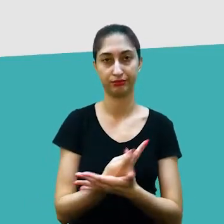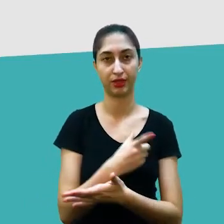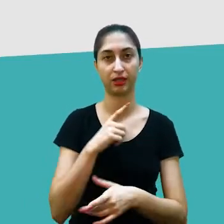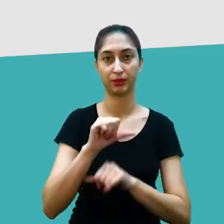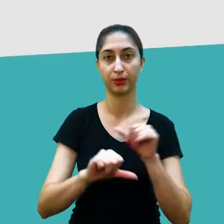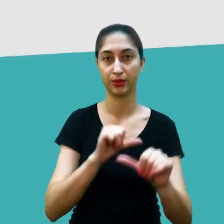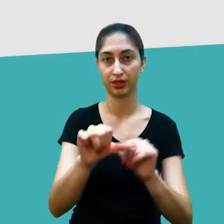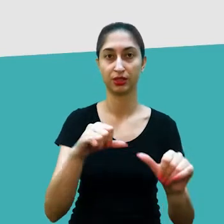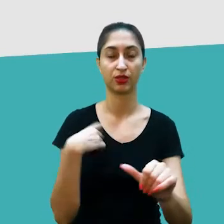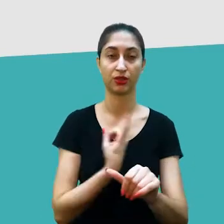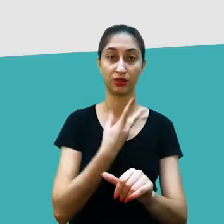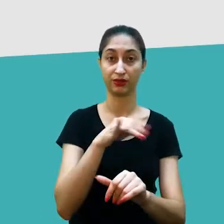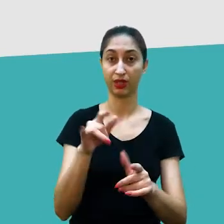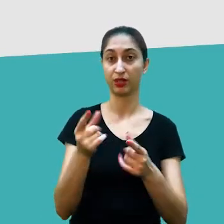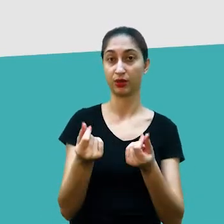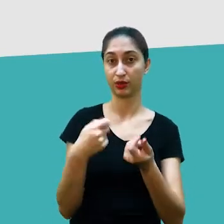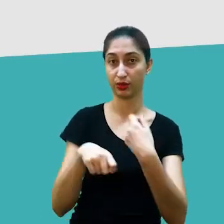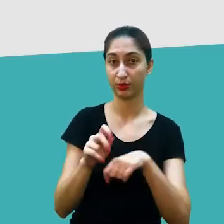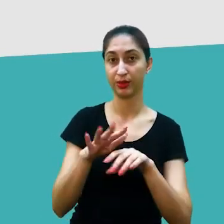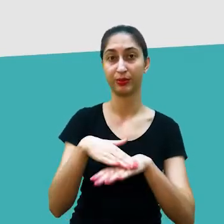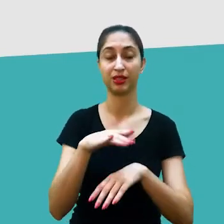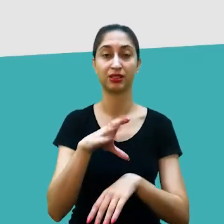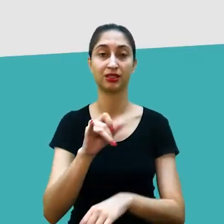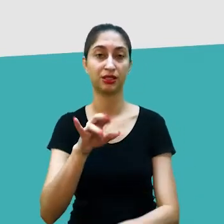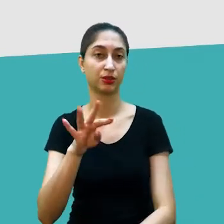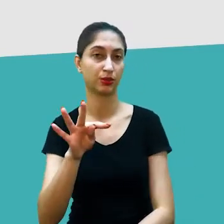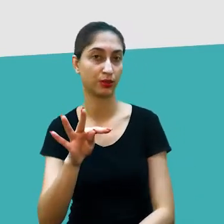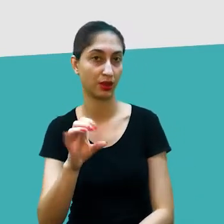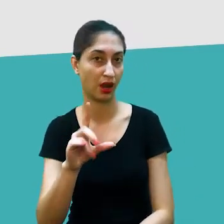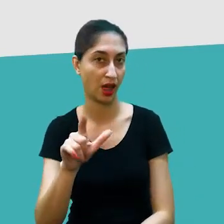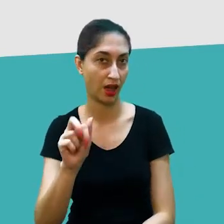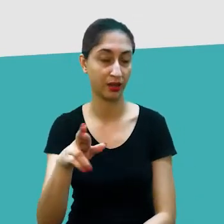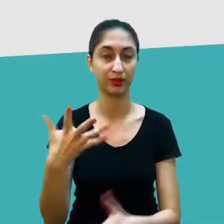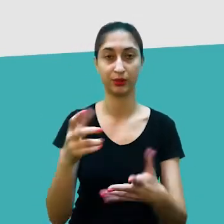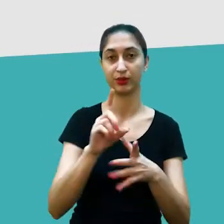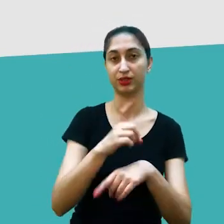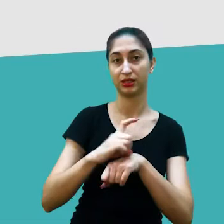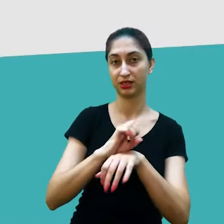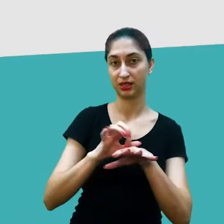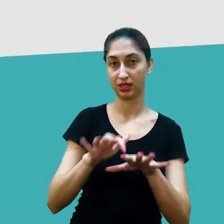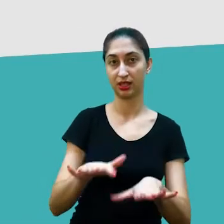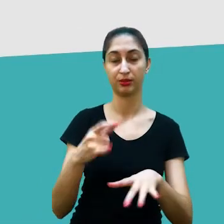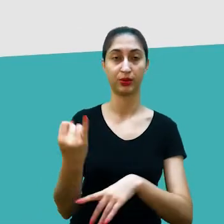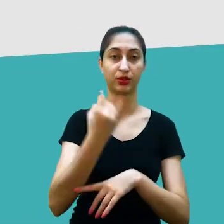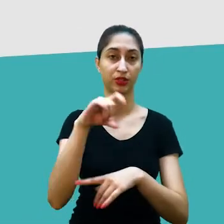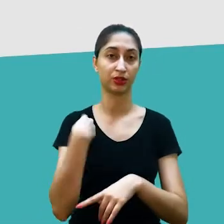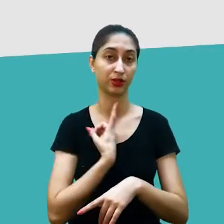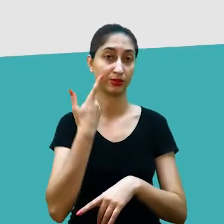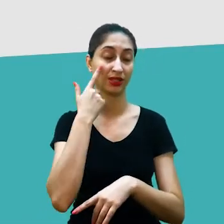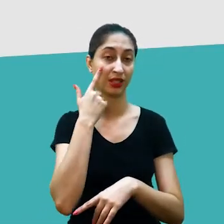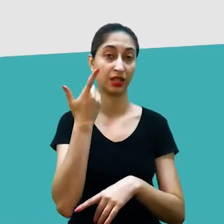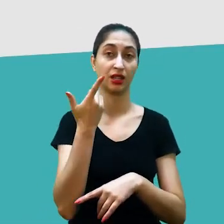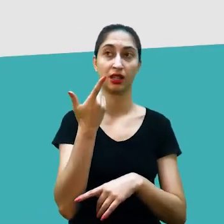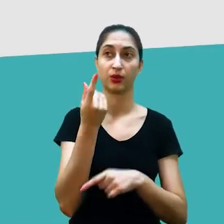que estamos para uma economia mais circular, onde o design é importantíssimo, né, para pensar o uso